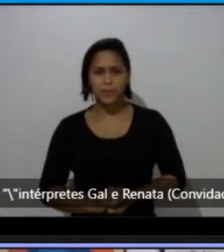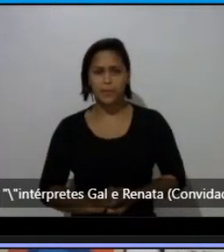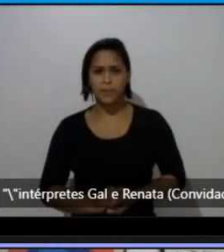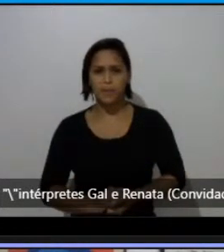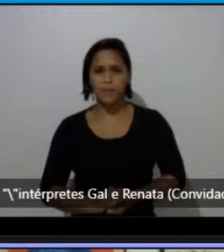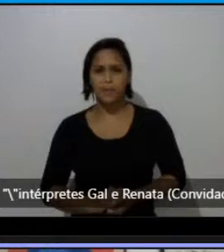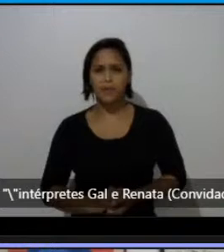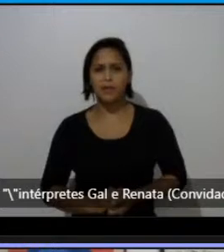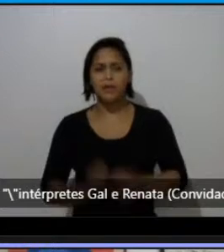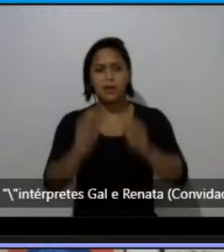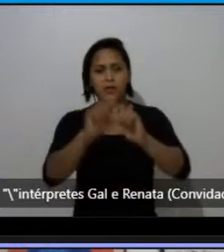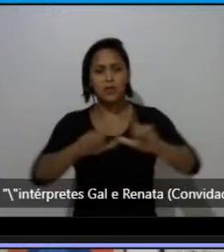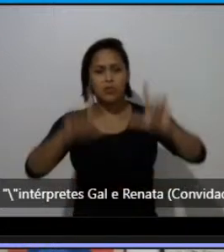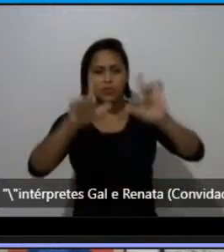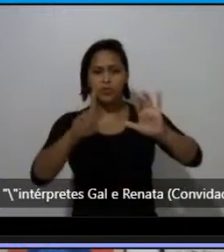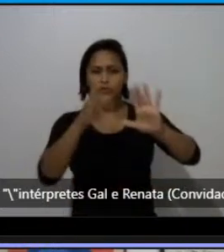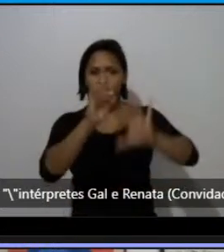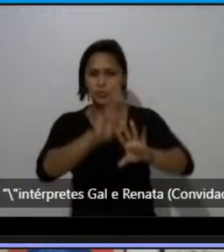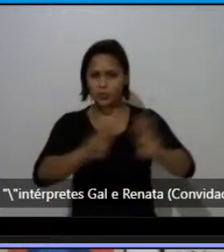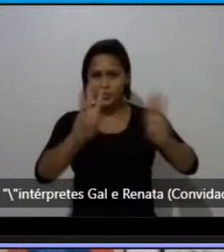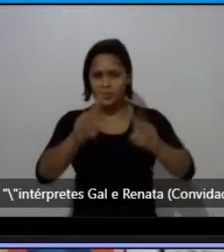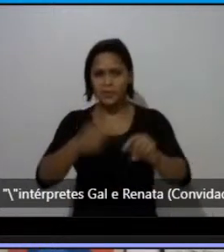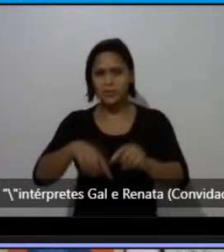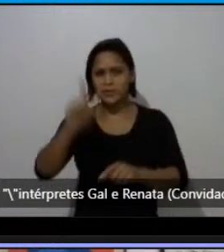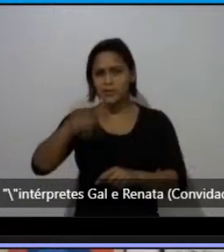último slide aqui.